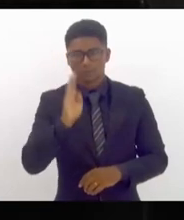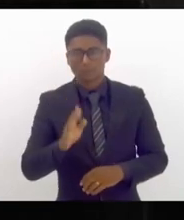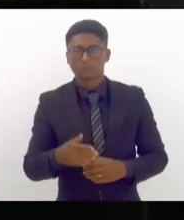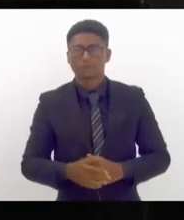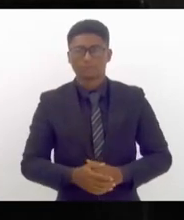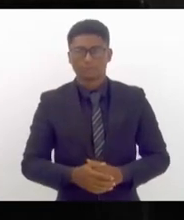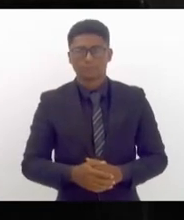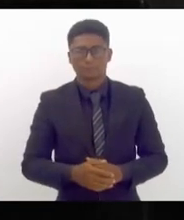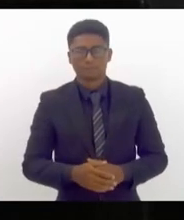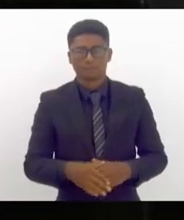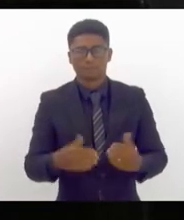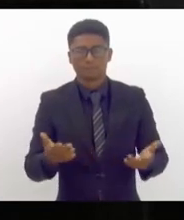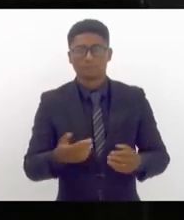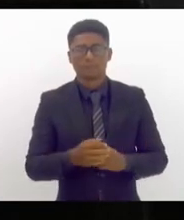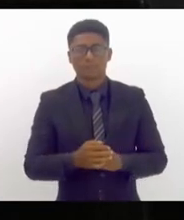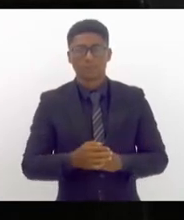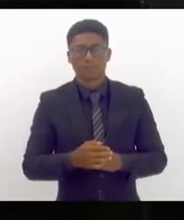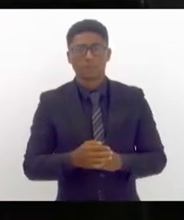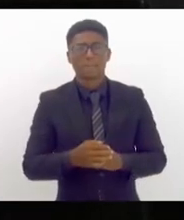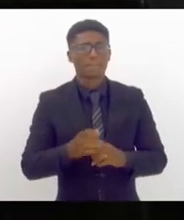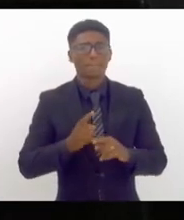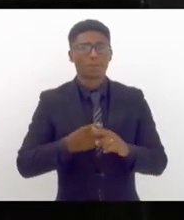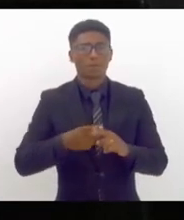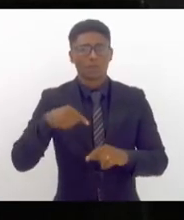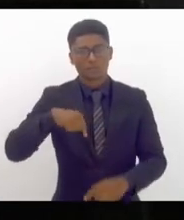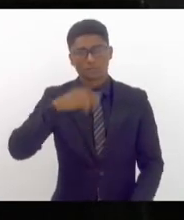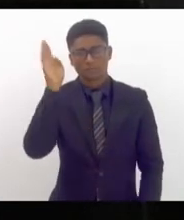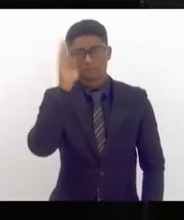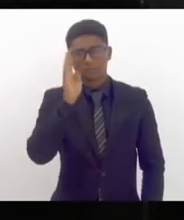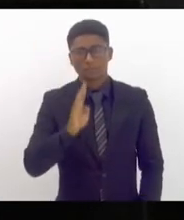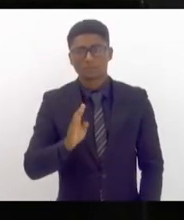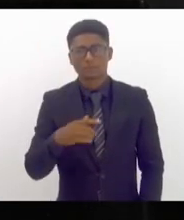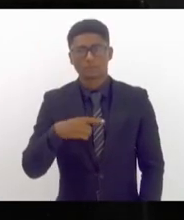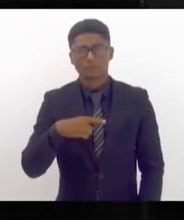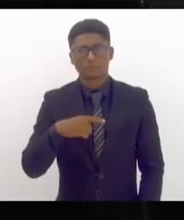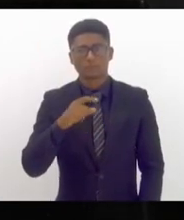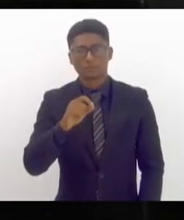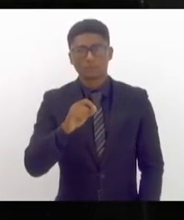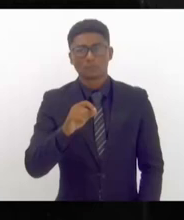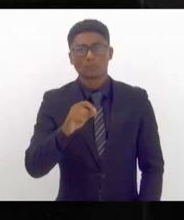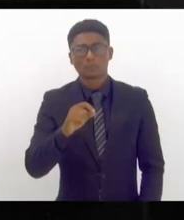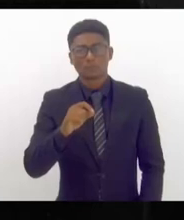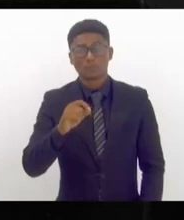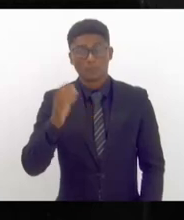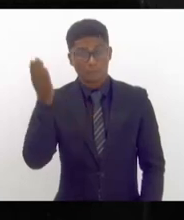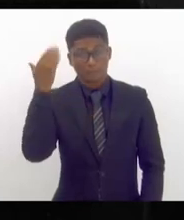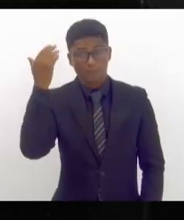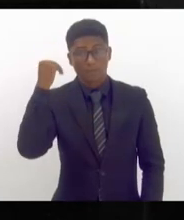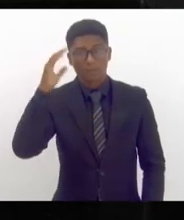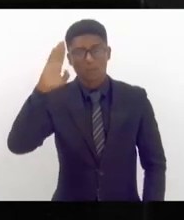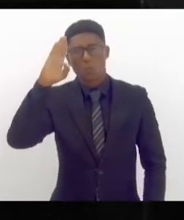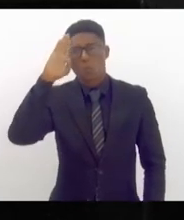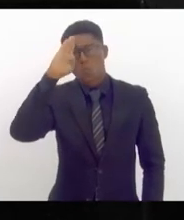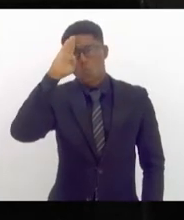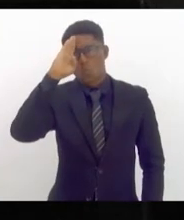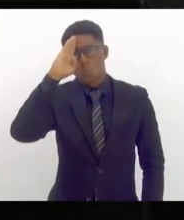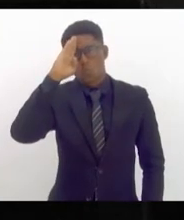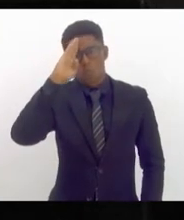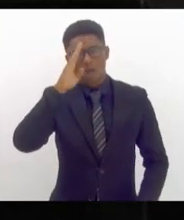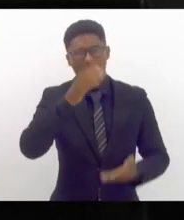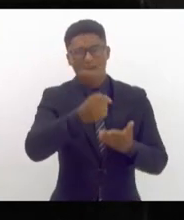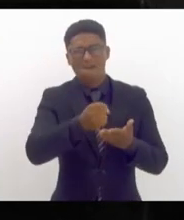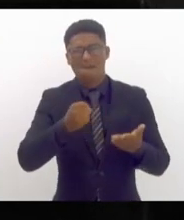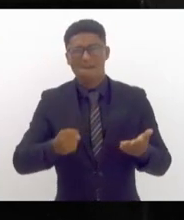senhora presidenta, porque tivemos nesse país um golpe militar onde foi feito